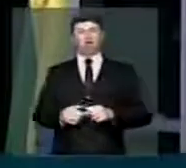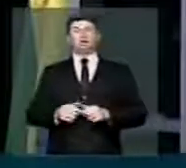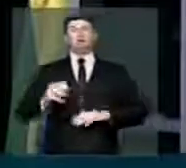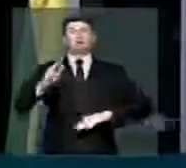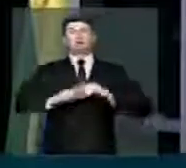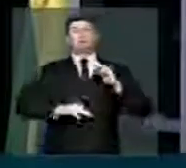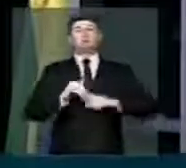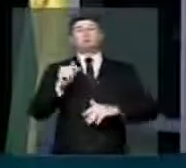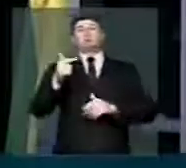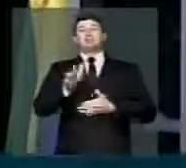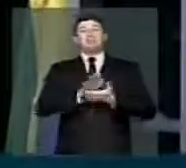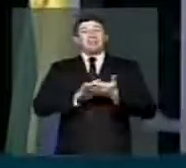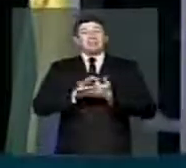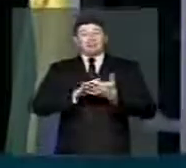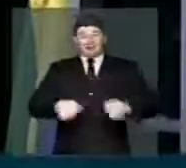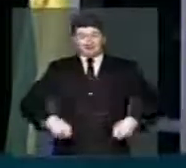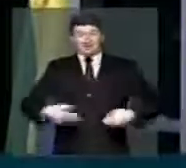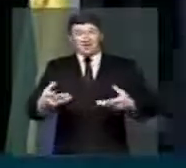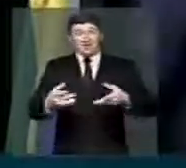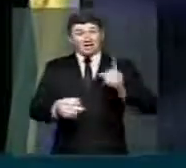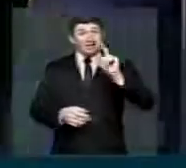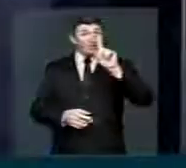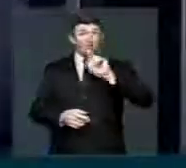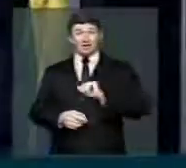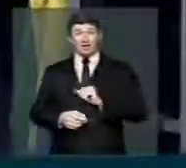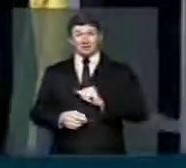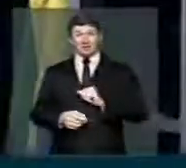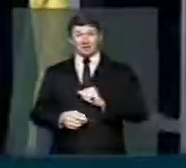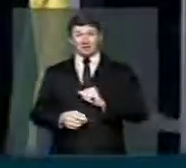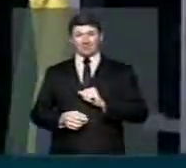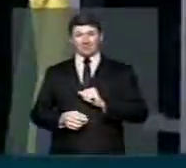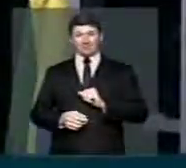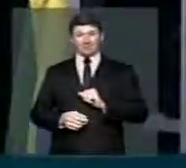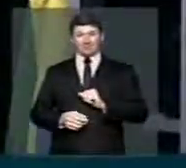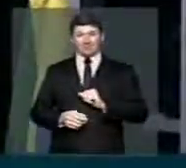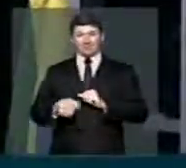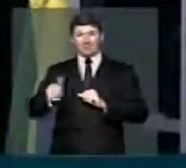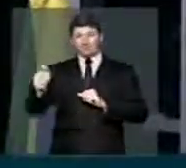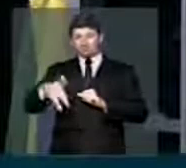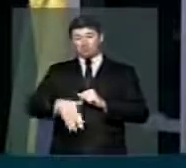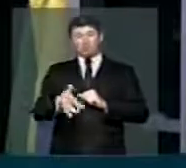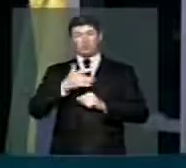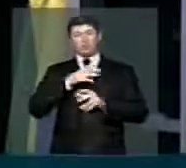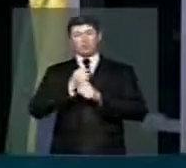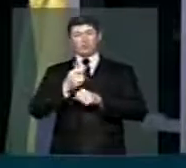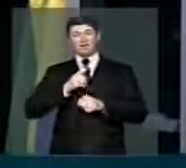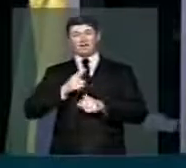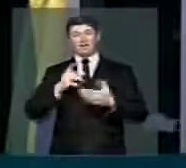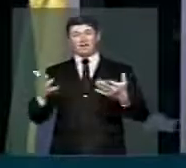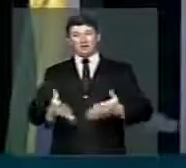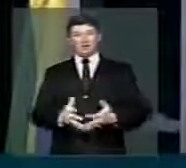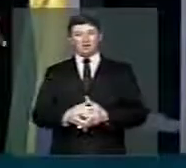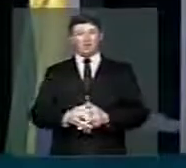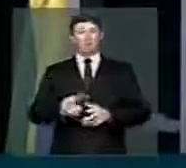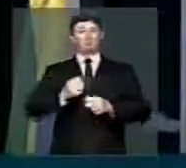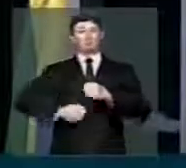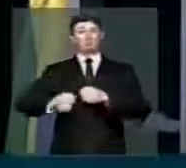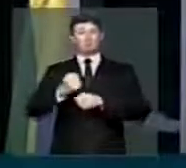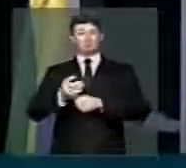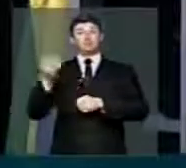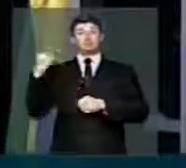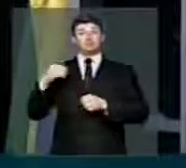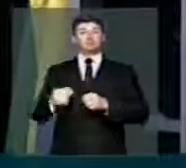a competência nem de gastar, senhor presidente, nem de gastar o pífio orçamento que tinha. No ano